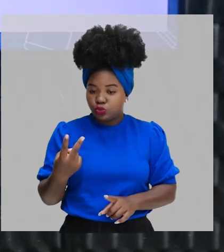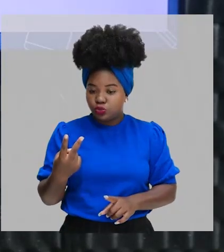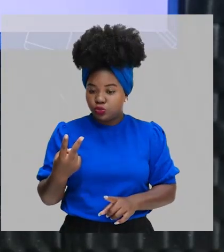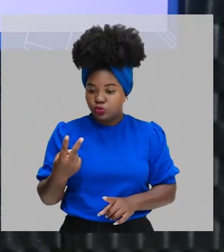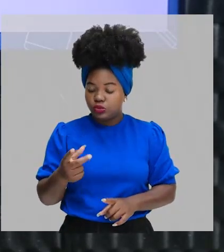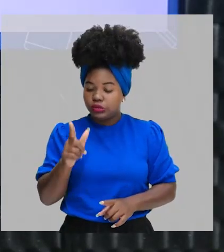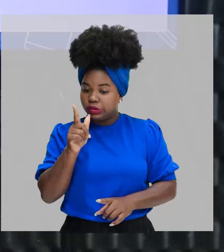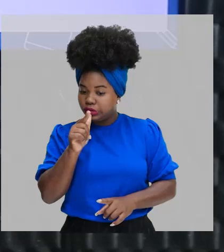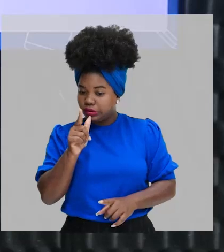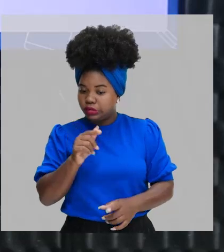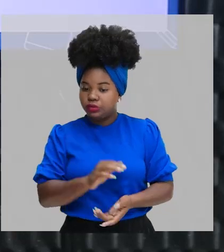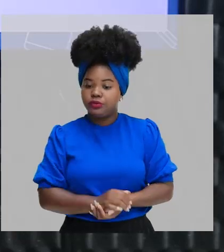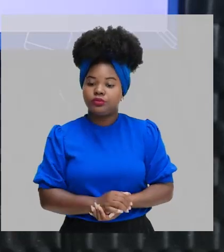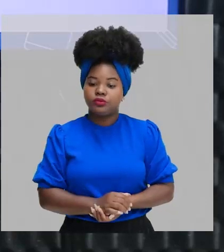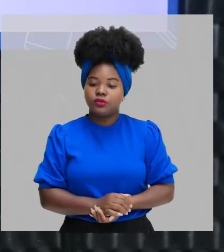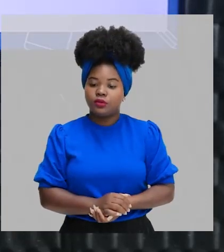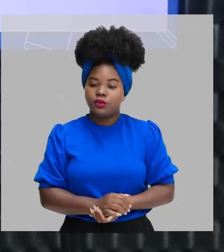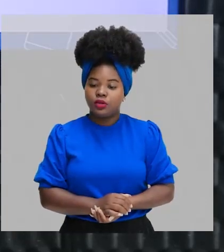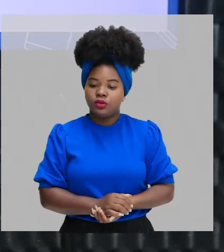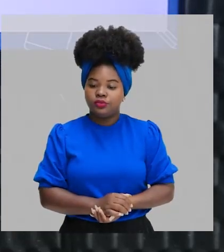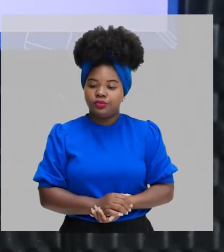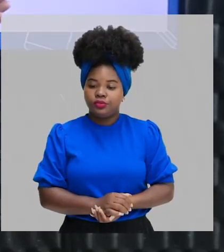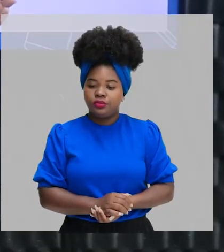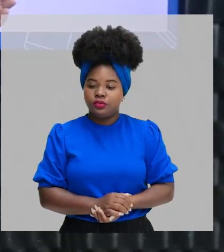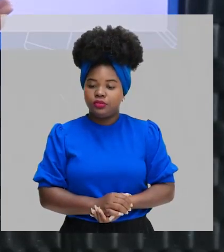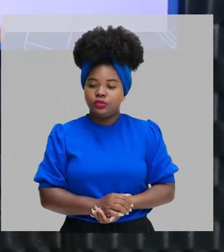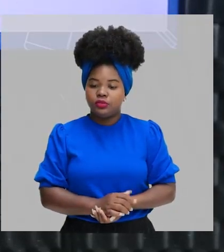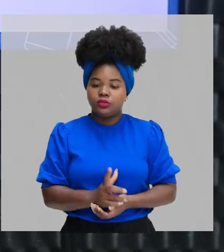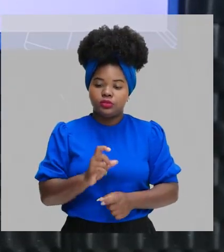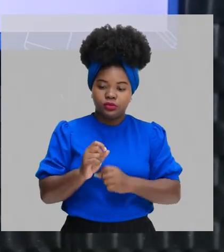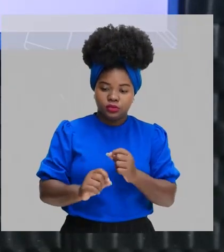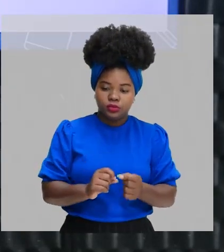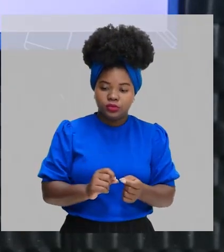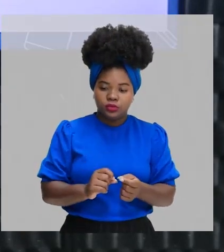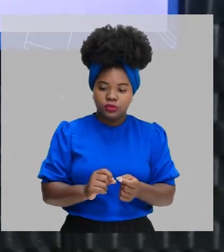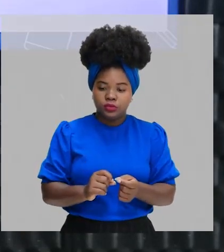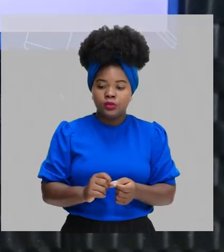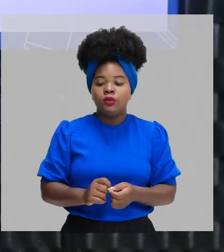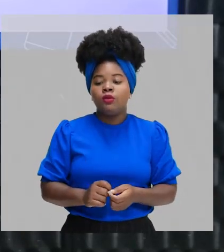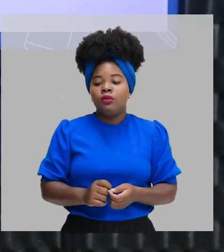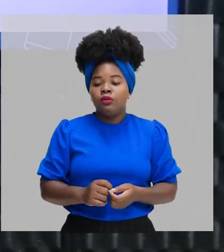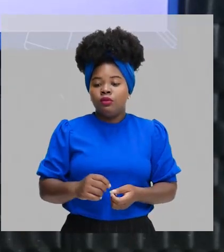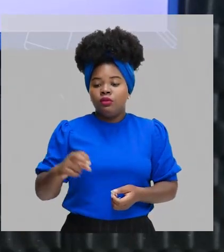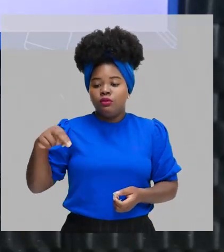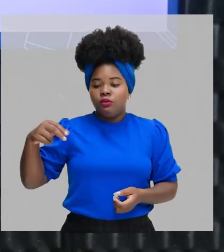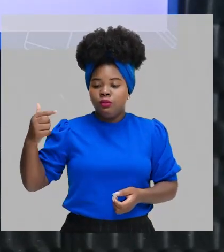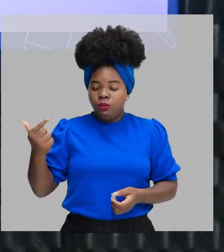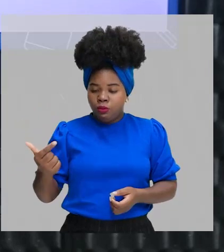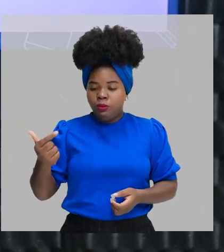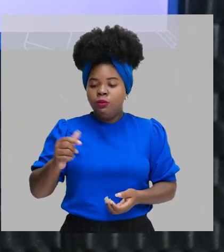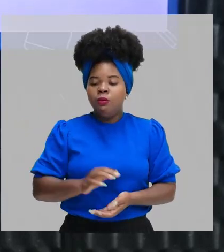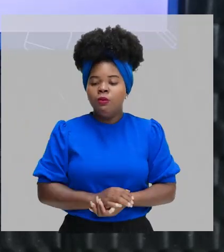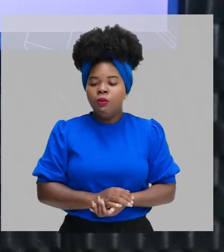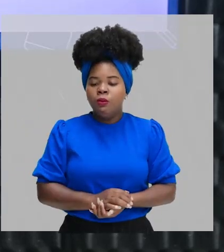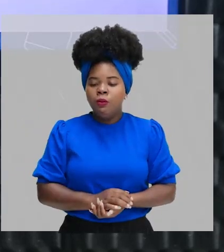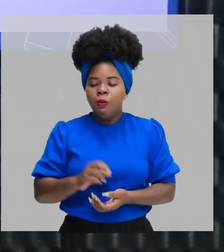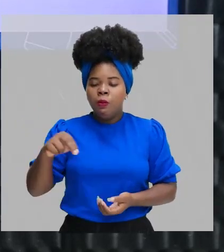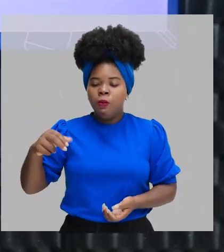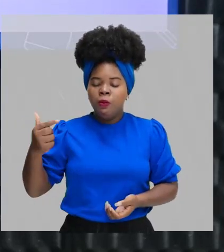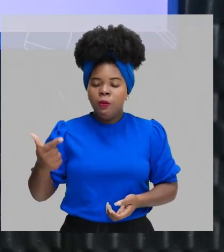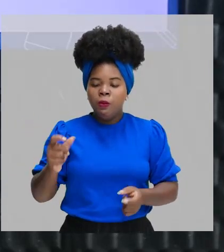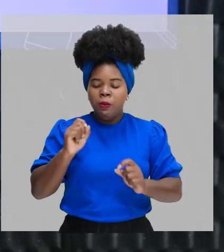para a água. No entanto, vai haver uma sobra do gás nitrogênio. O gás nitrogênio, o